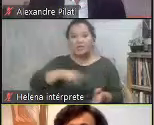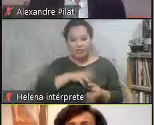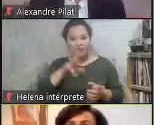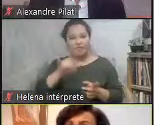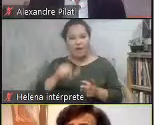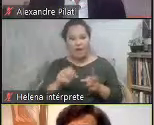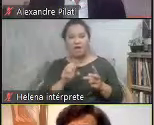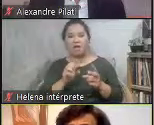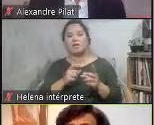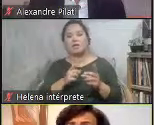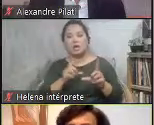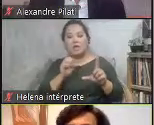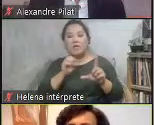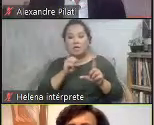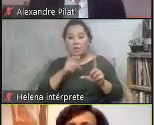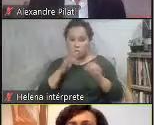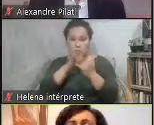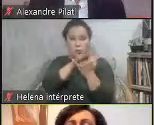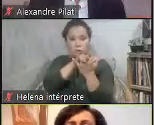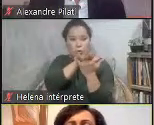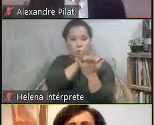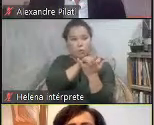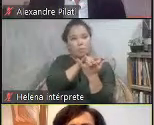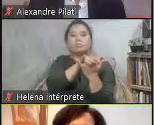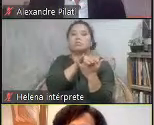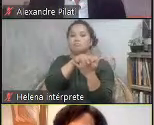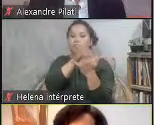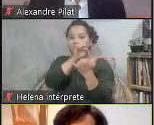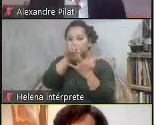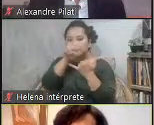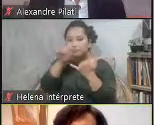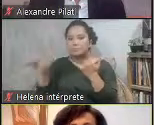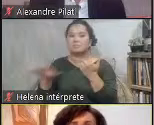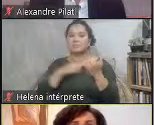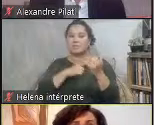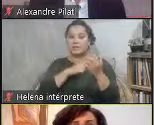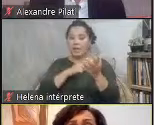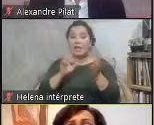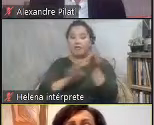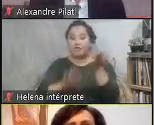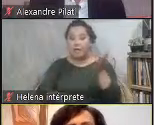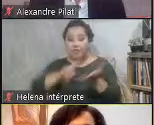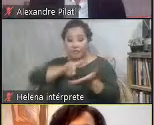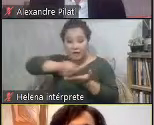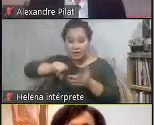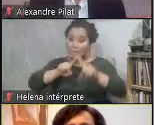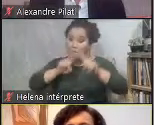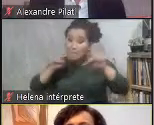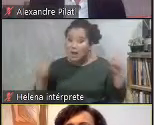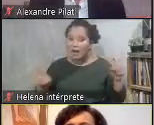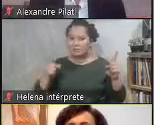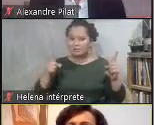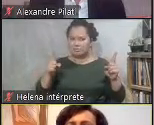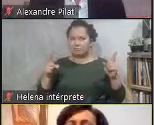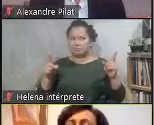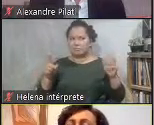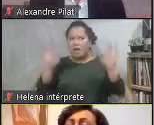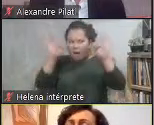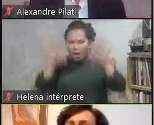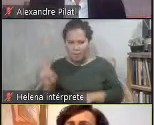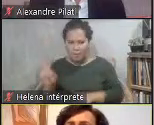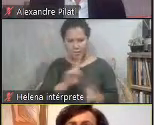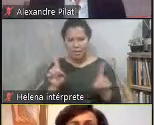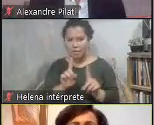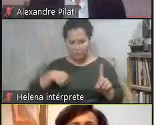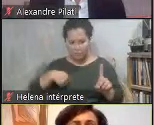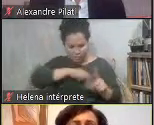ações. Entretanto, temos claro que muito ainda há que se fazer. Penso que é importante, neste momento, resgatar o